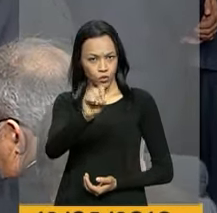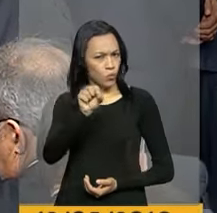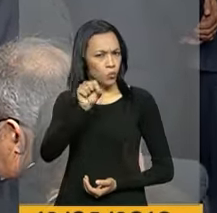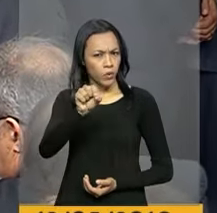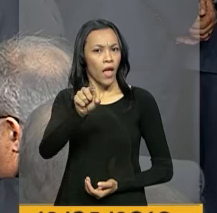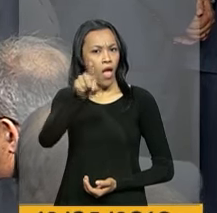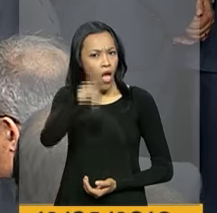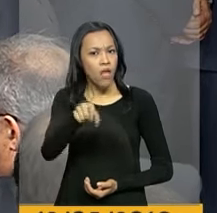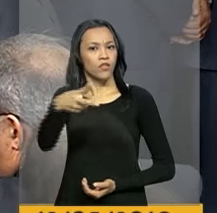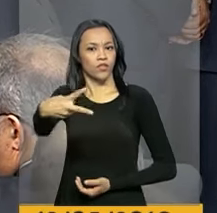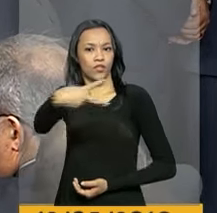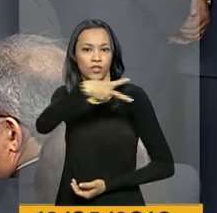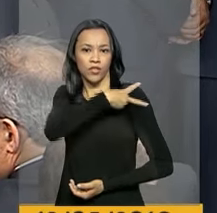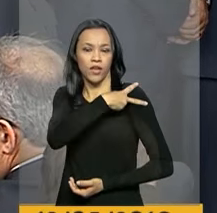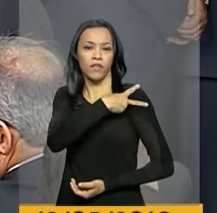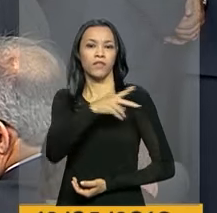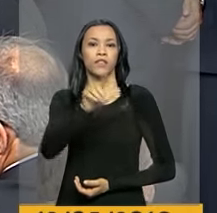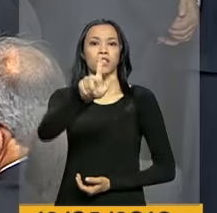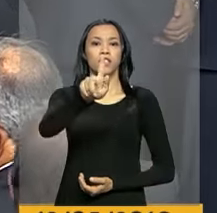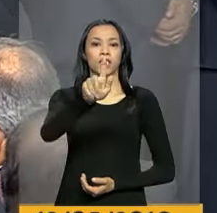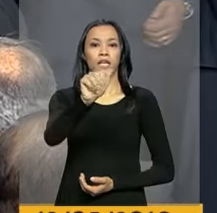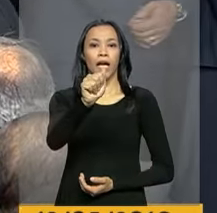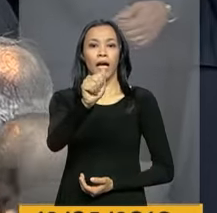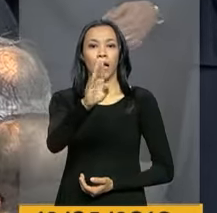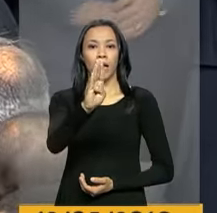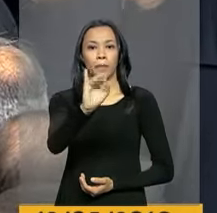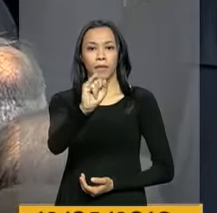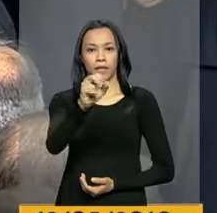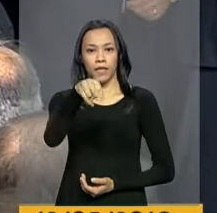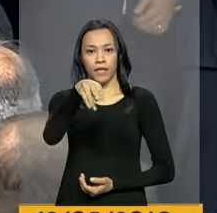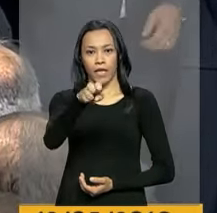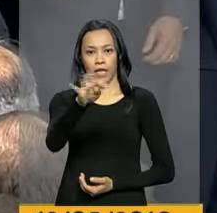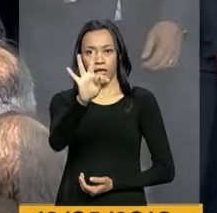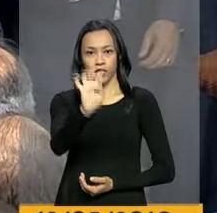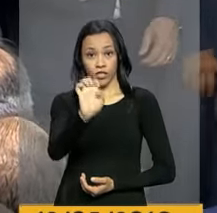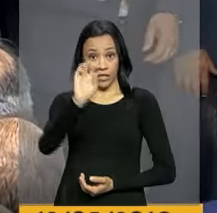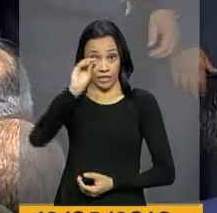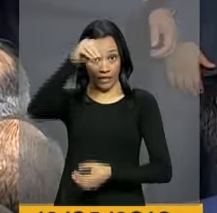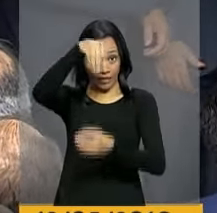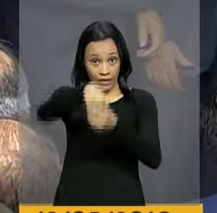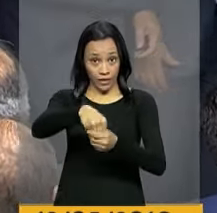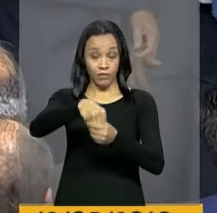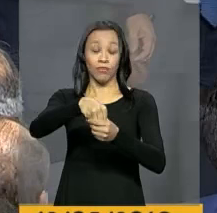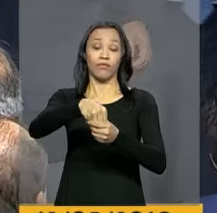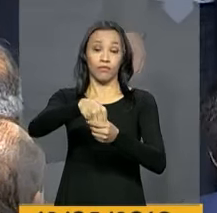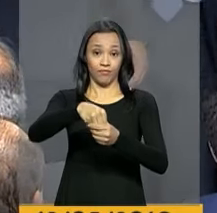chefe do Gabinete da Segurança Institucional da Presidência da República.